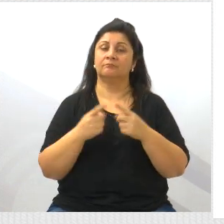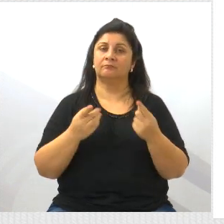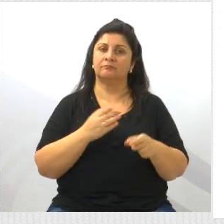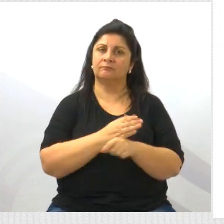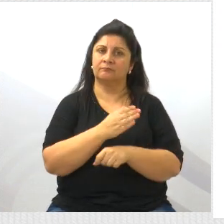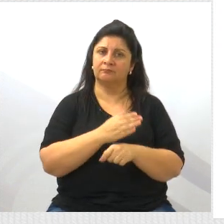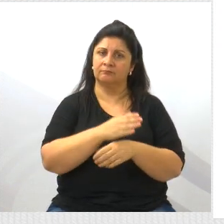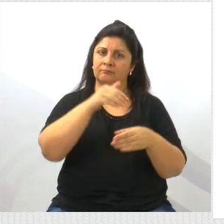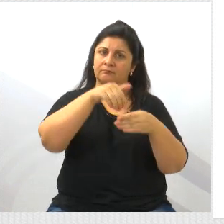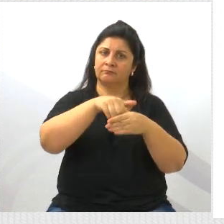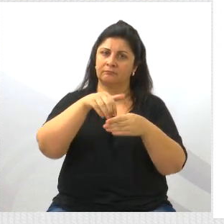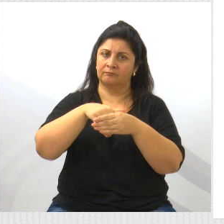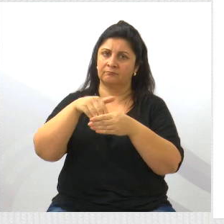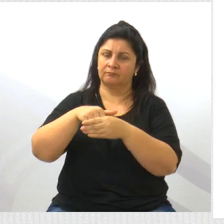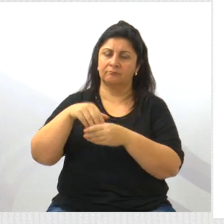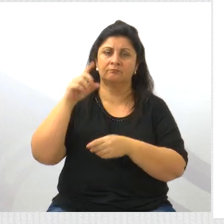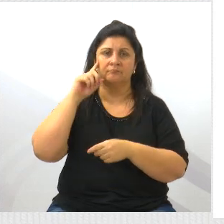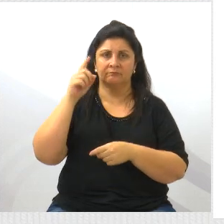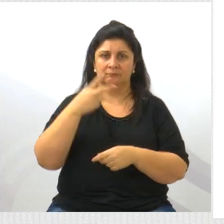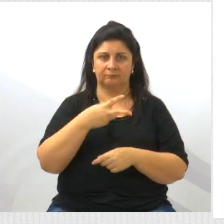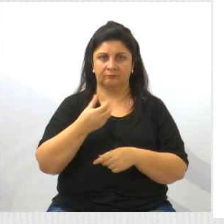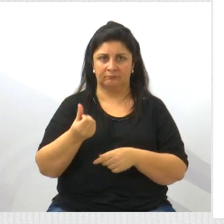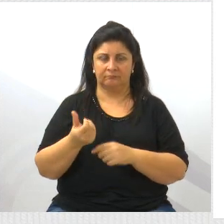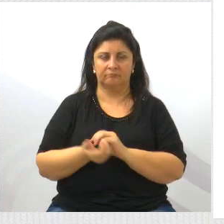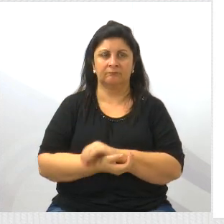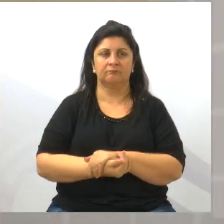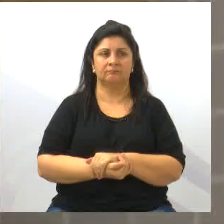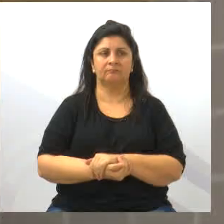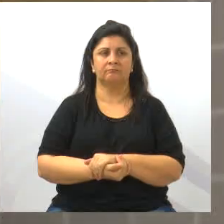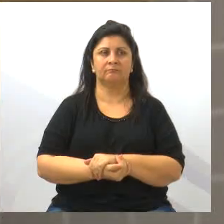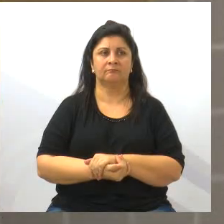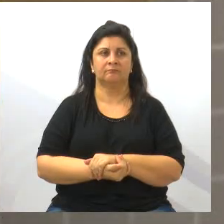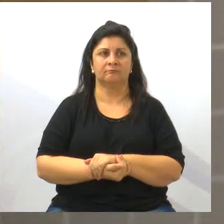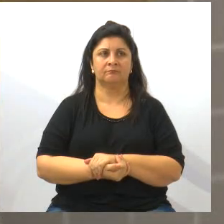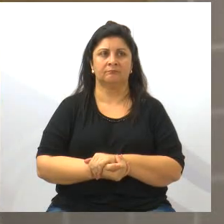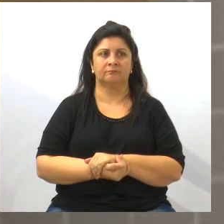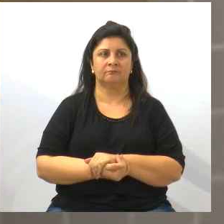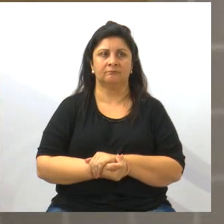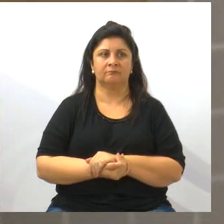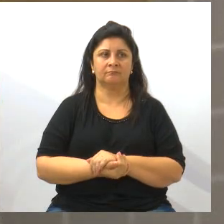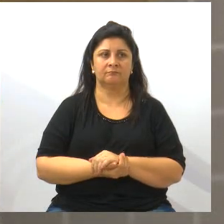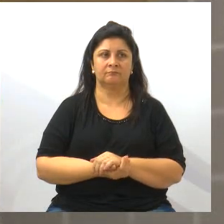na votação no dia 26 também, tá bom?